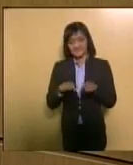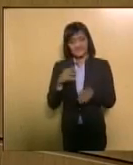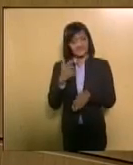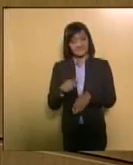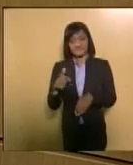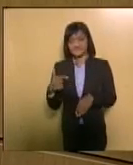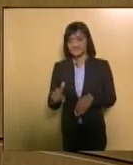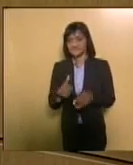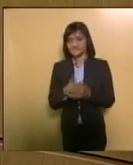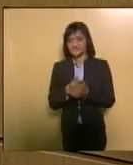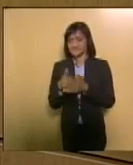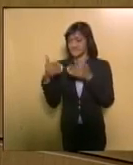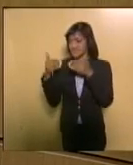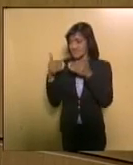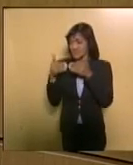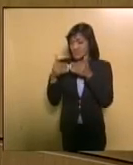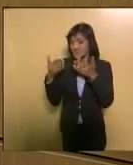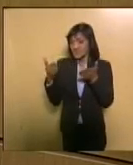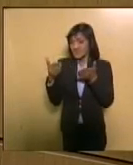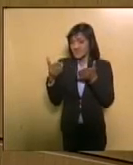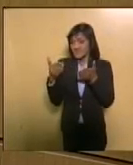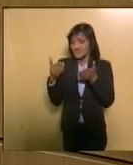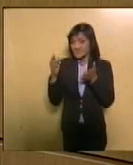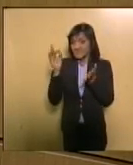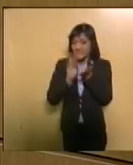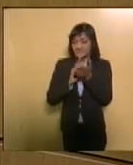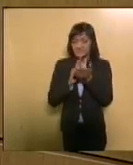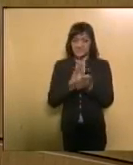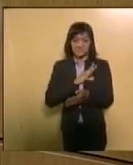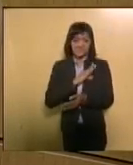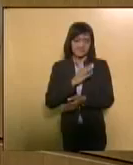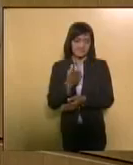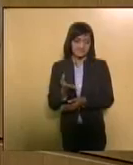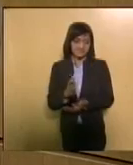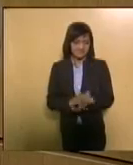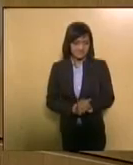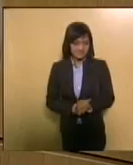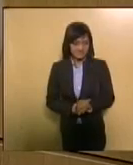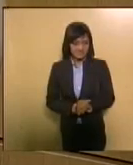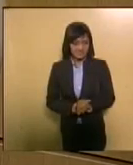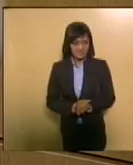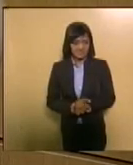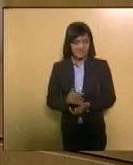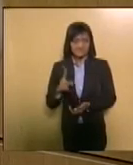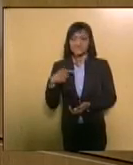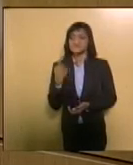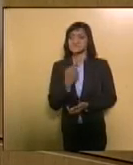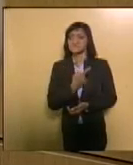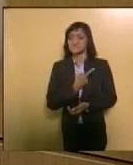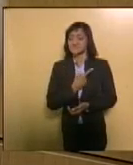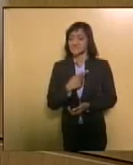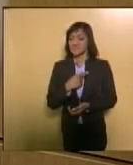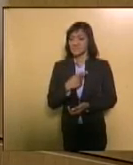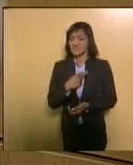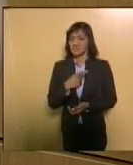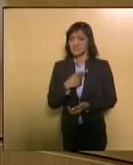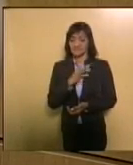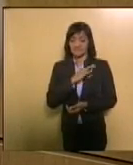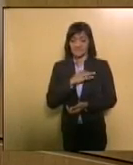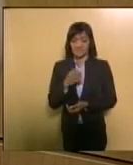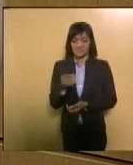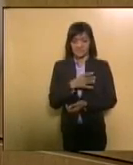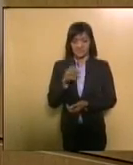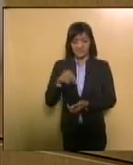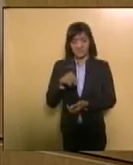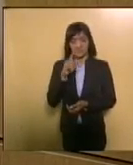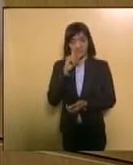relação Direta com o trabalho de polícia e a gente tem uma geração de novos policiais eu não sei como tem sido isso